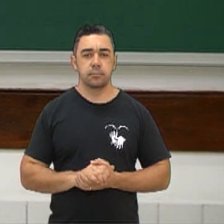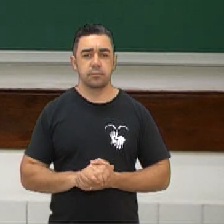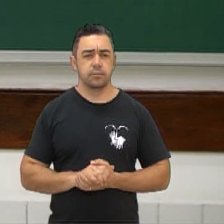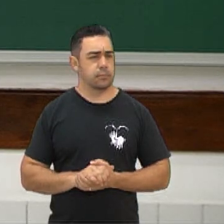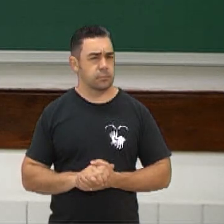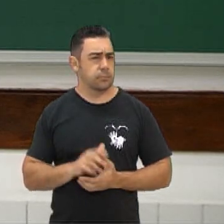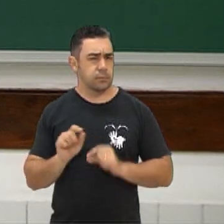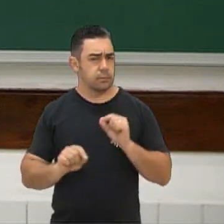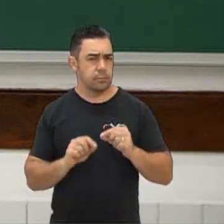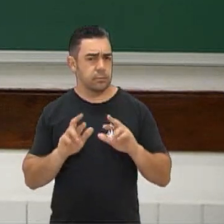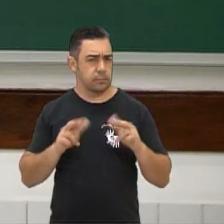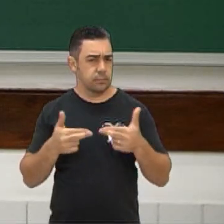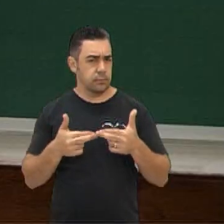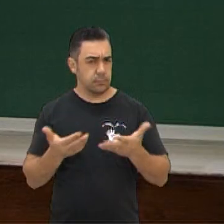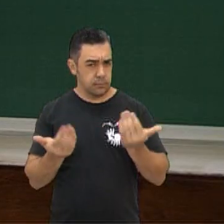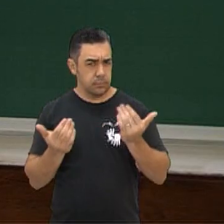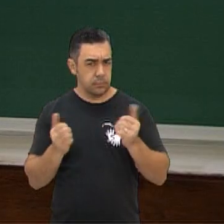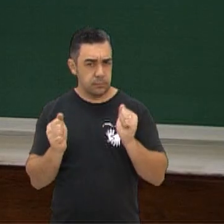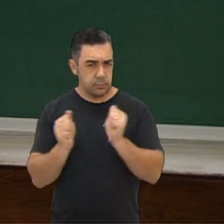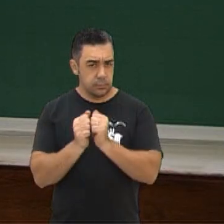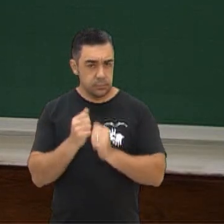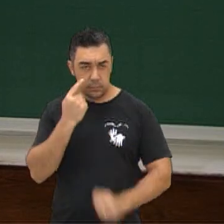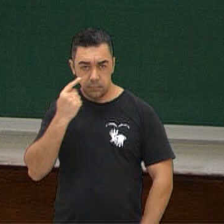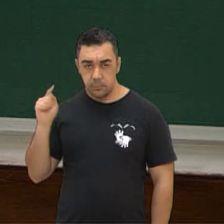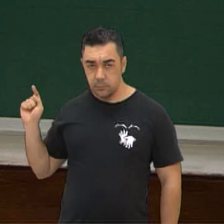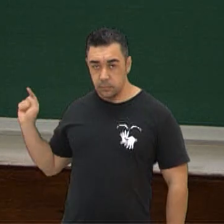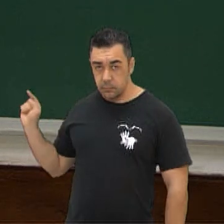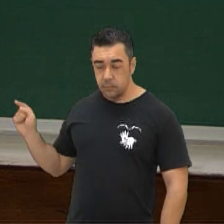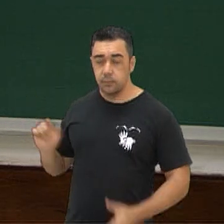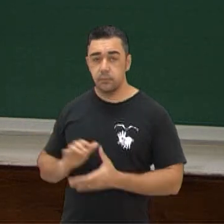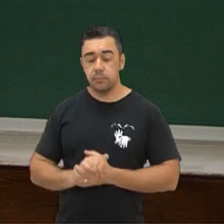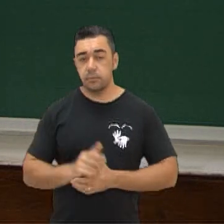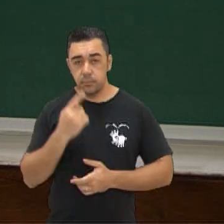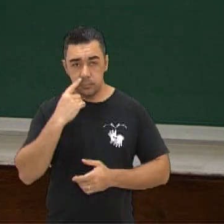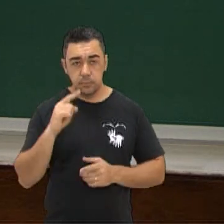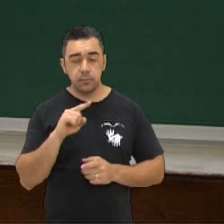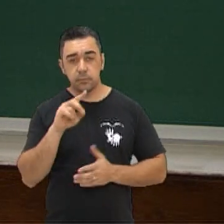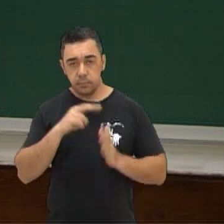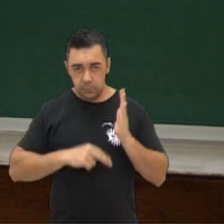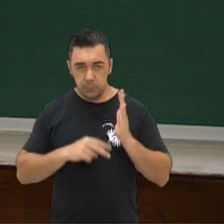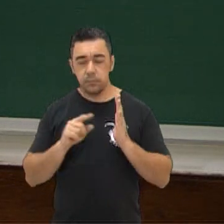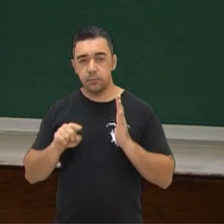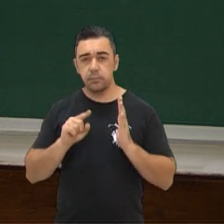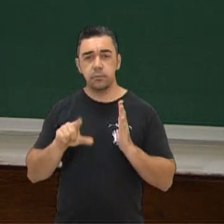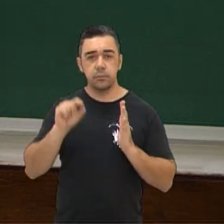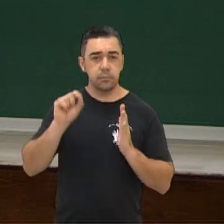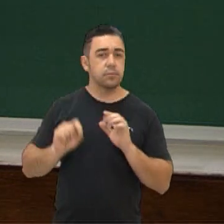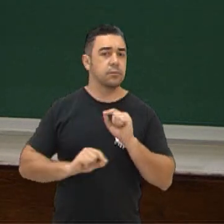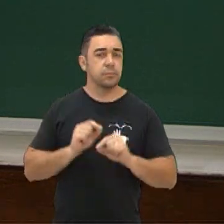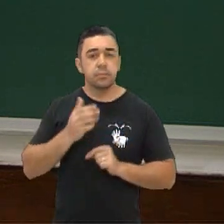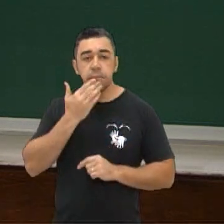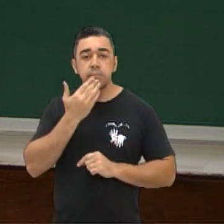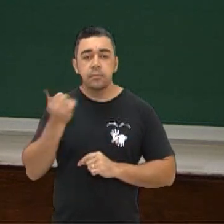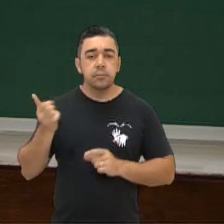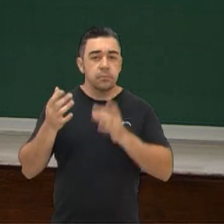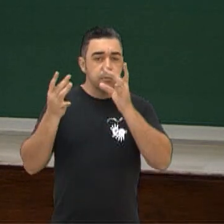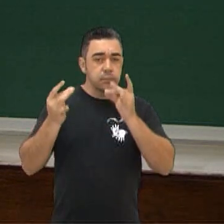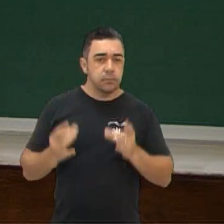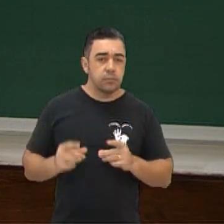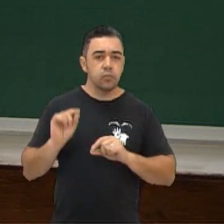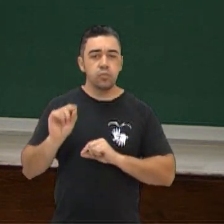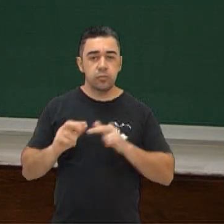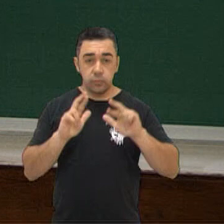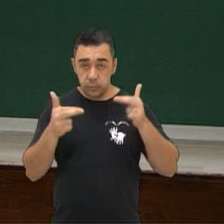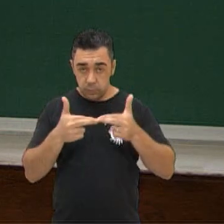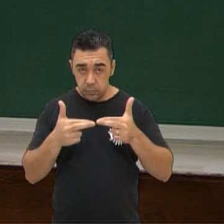Gente, que rima é essa? Vamos juntos aqui, retomando o enunciado, considere o fragmento em destaque e assinale a opção que melhor define a rima presente